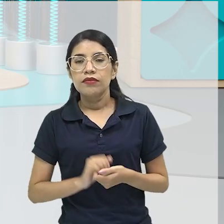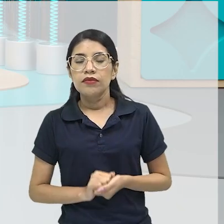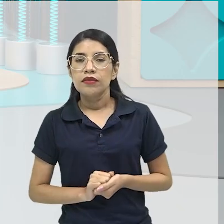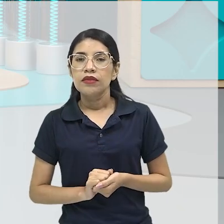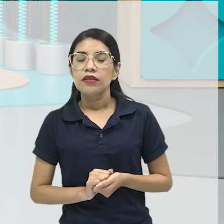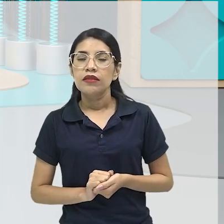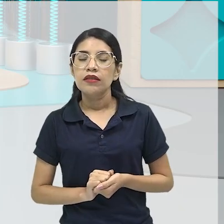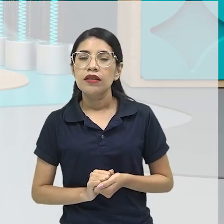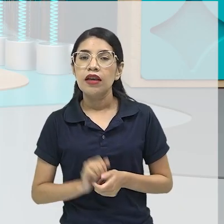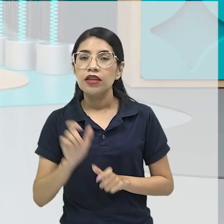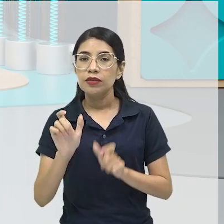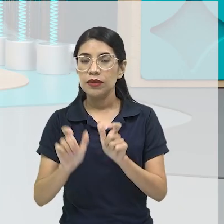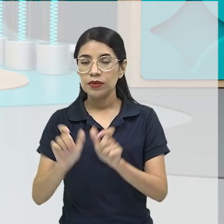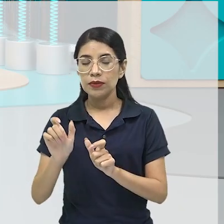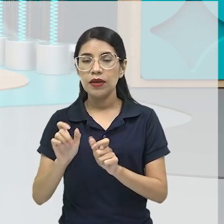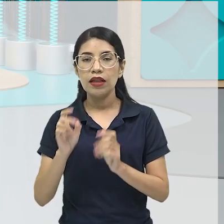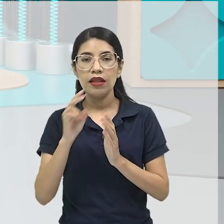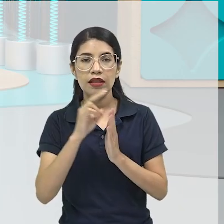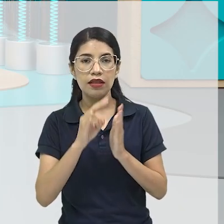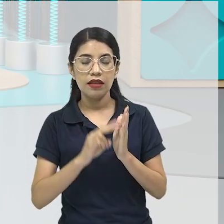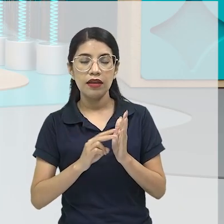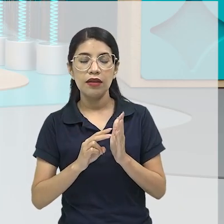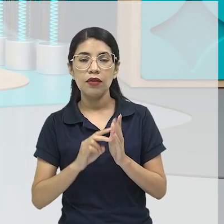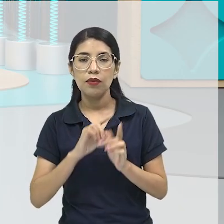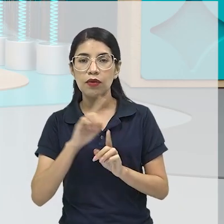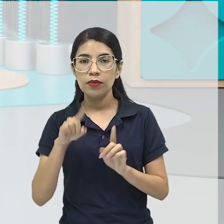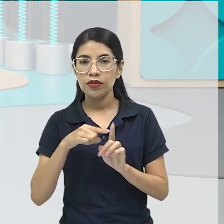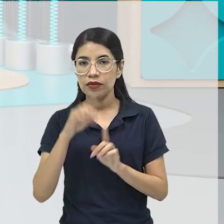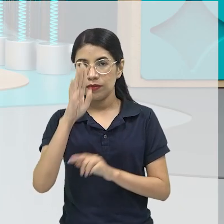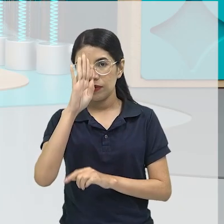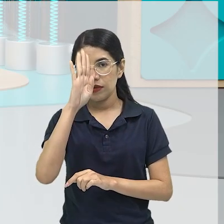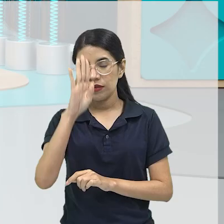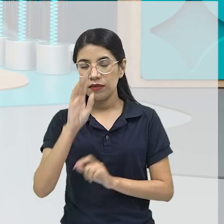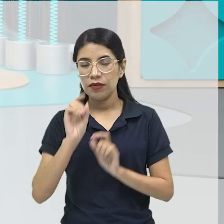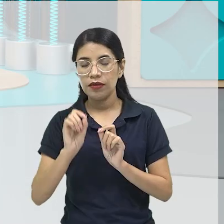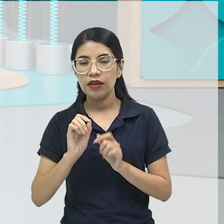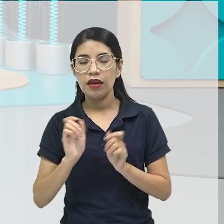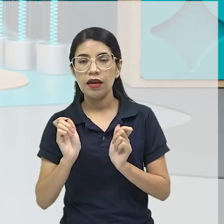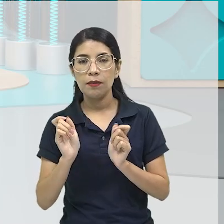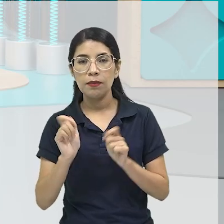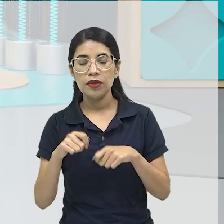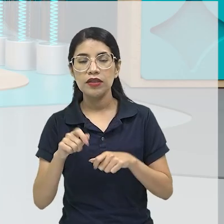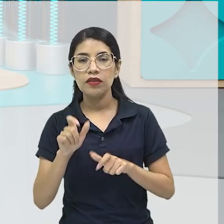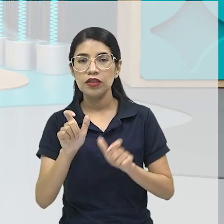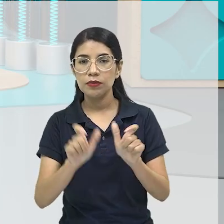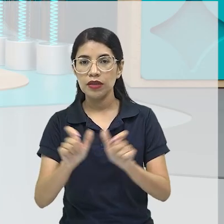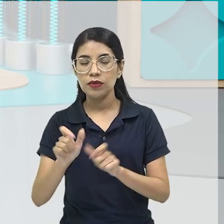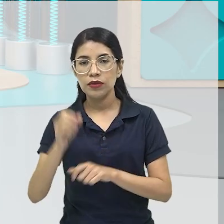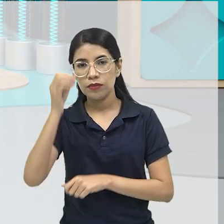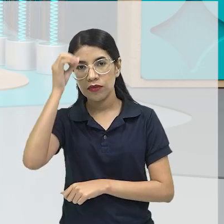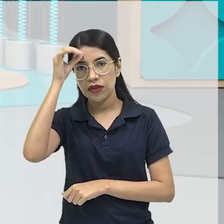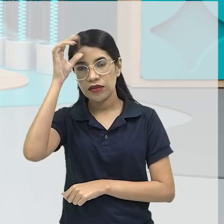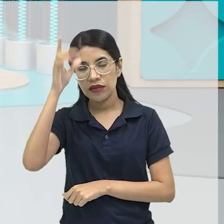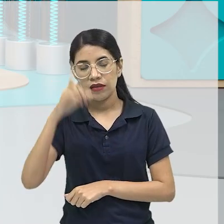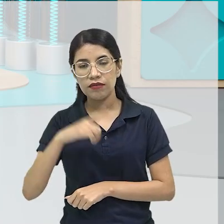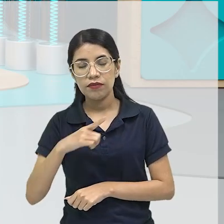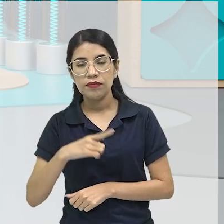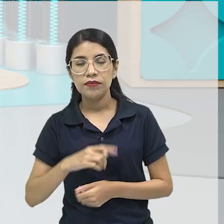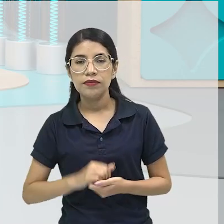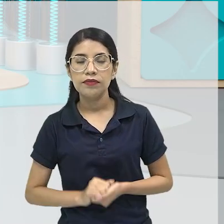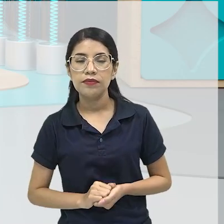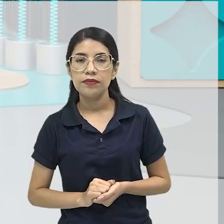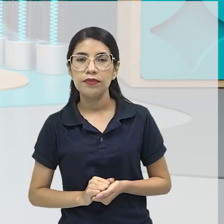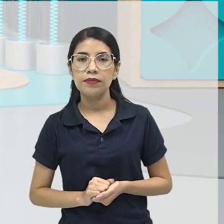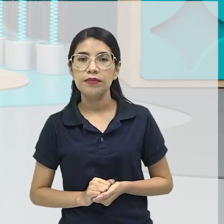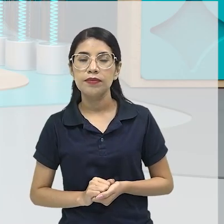essa aproximação com o público. Afinal de contas, esse é o grande objetivo, tornar acessível um conhecimento científico ao